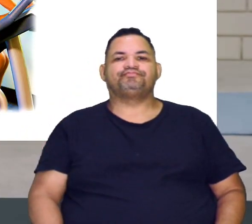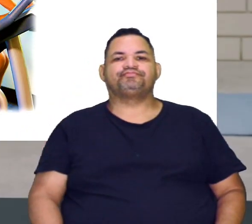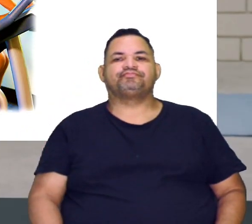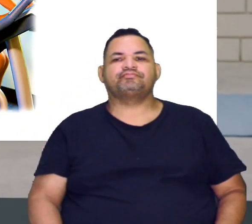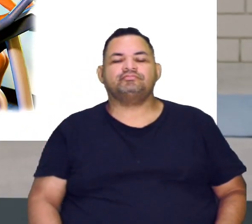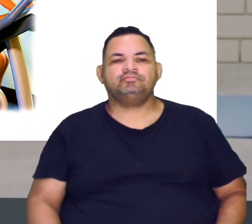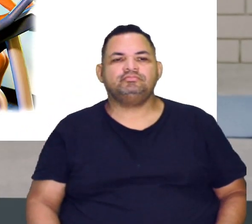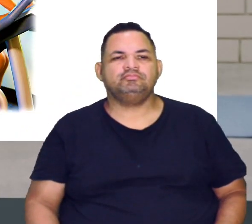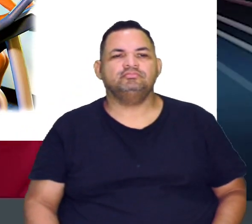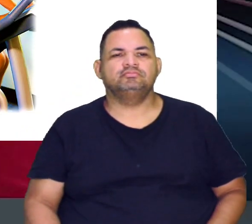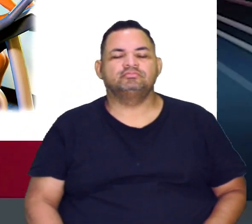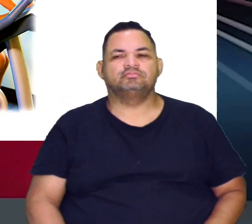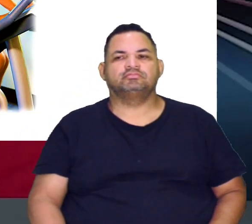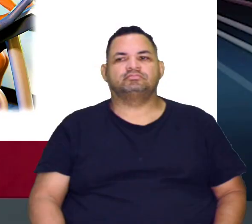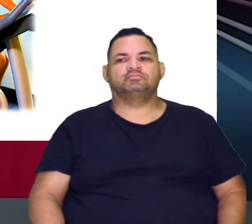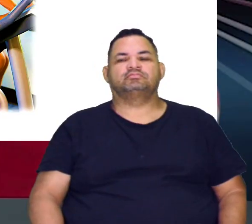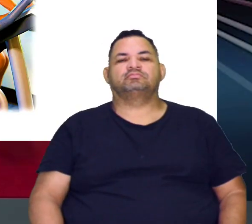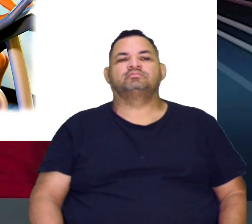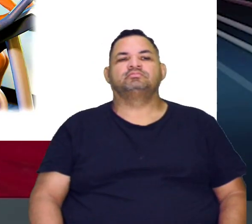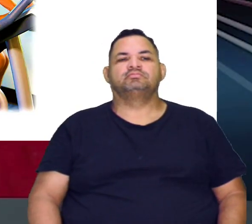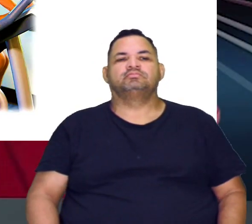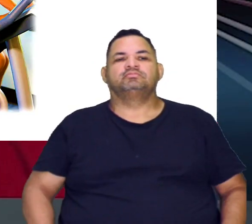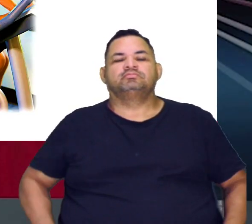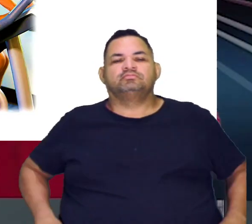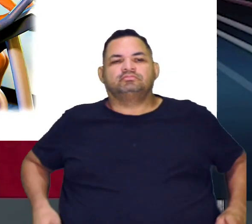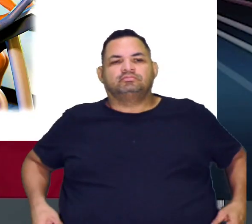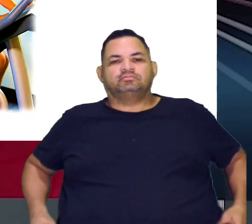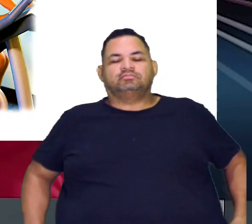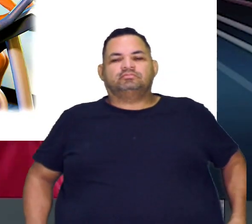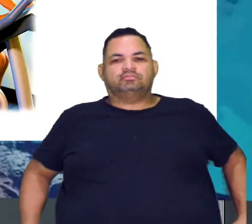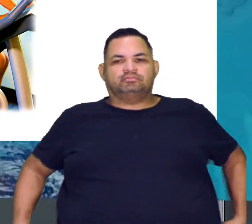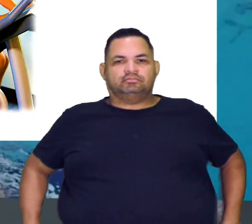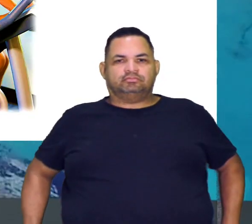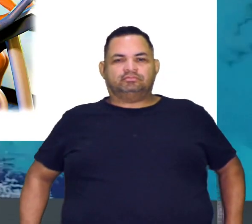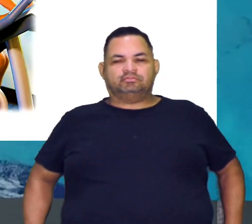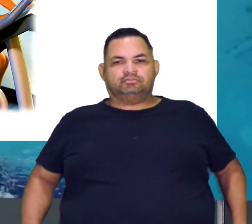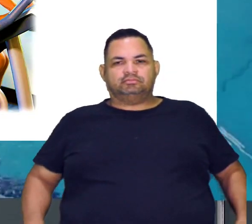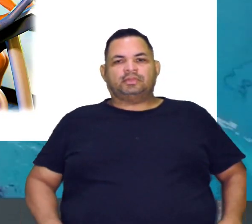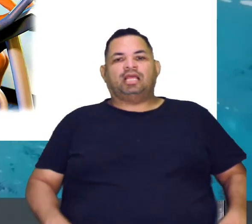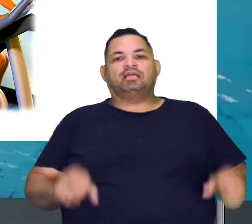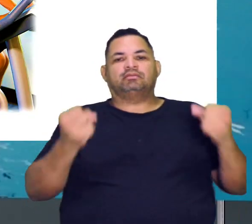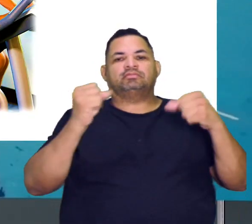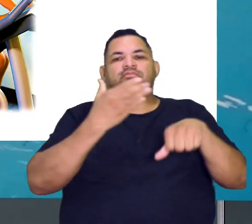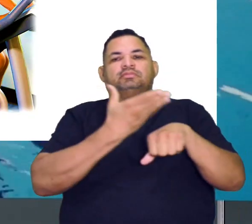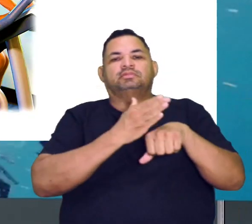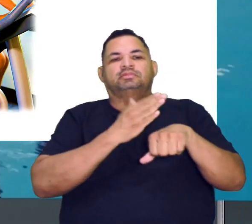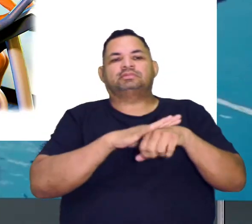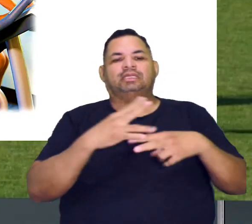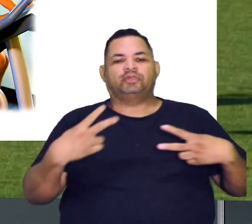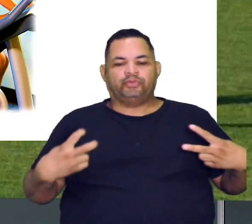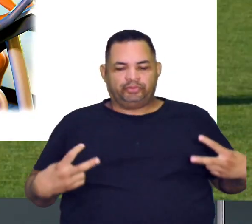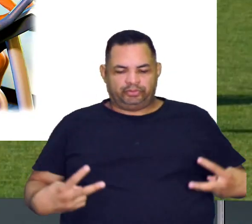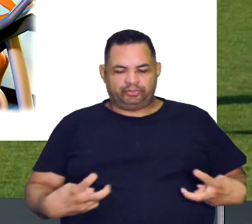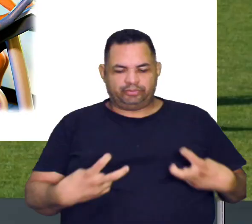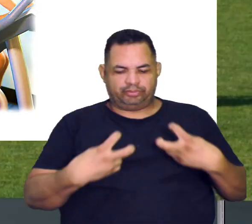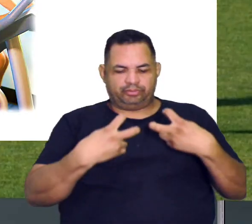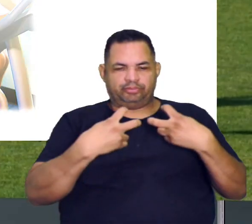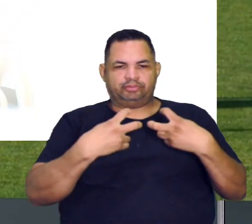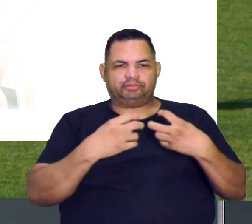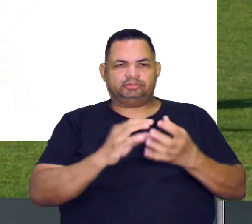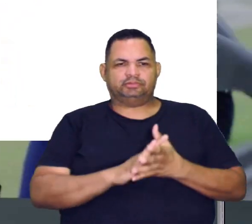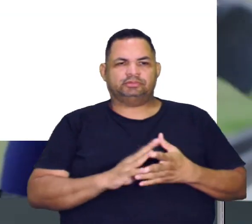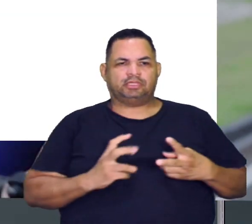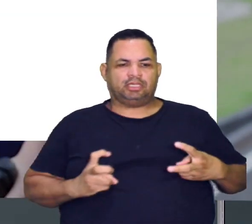Agora, a atividade física, gente, uma outra janelinha aqui é a atividade física e o câncer. O que a